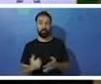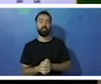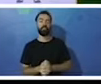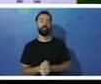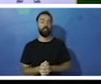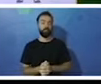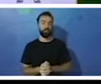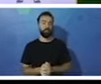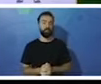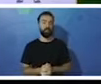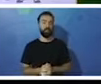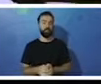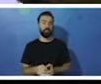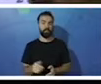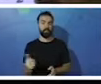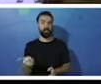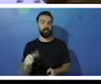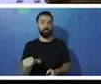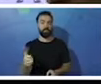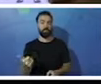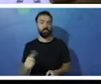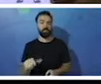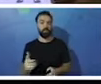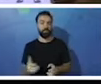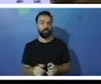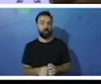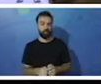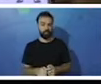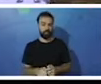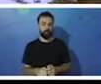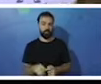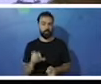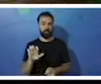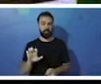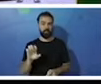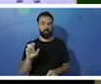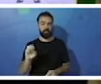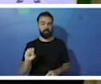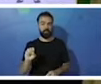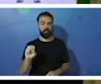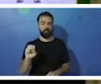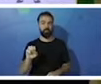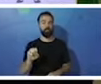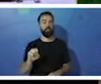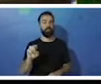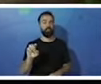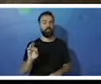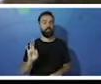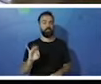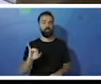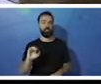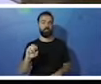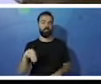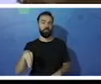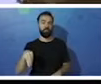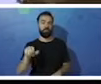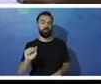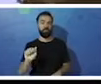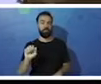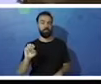nós faremos estimativas ainda na página 160. Atividade 1, na